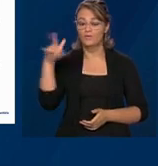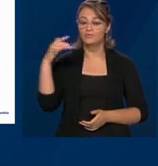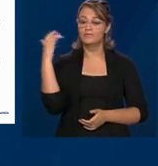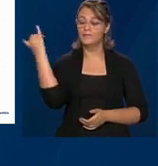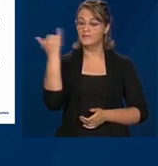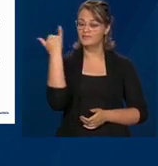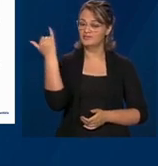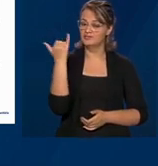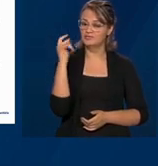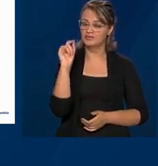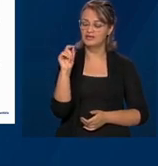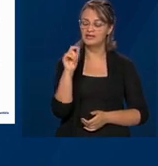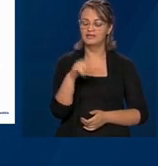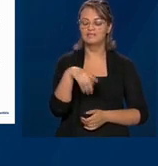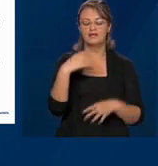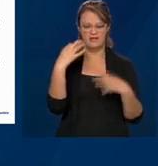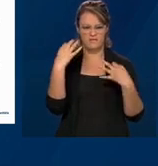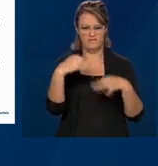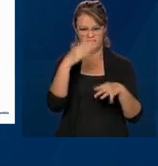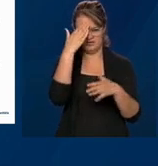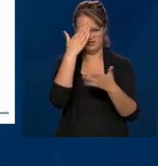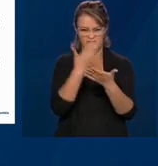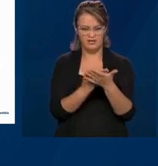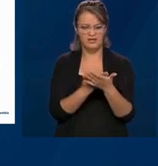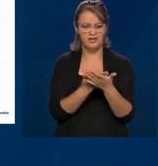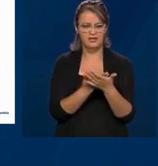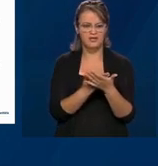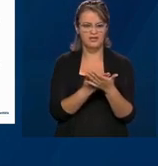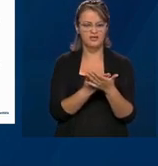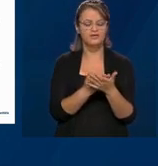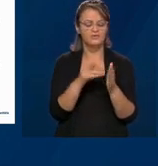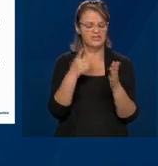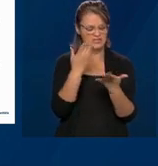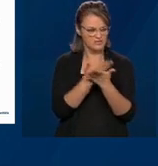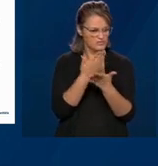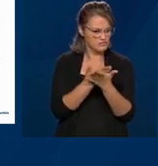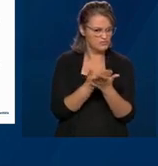aqui é a questão da confiabilidade e da validade interna do estudo.